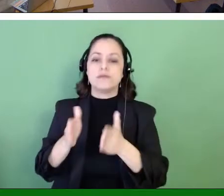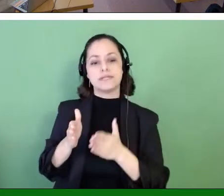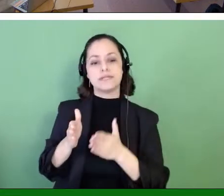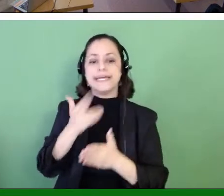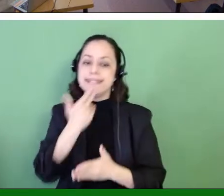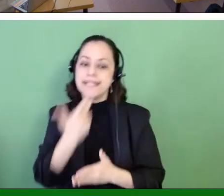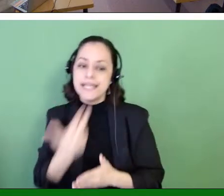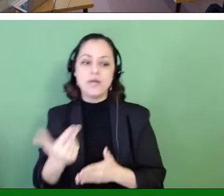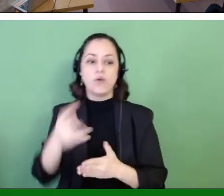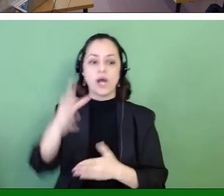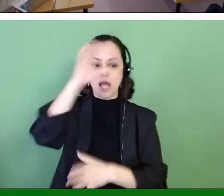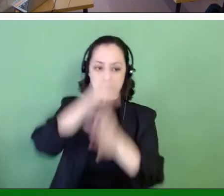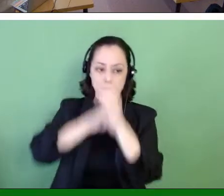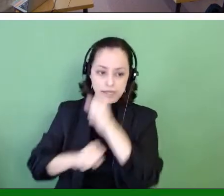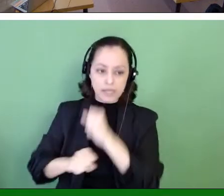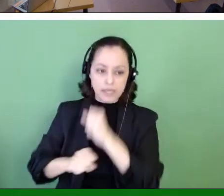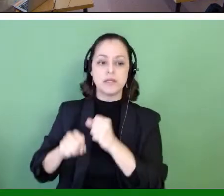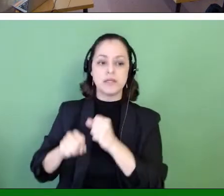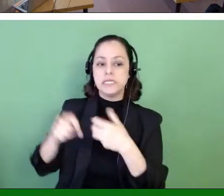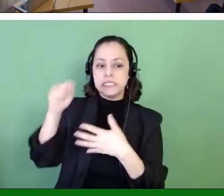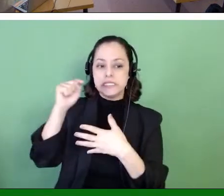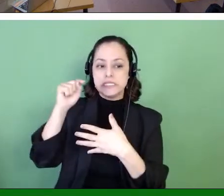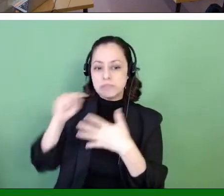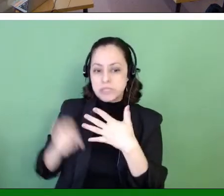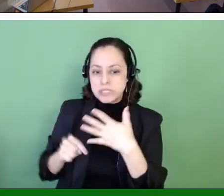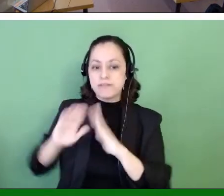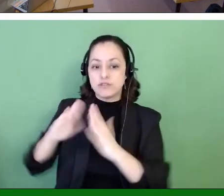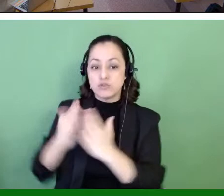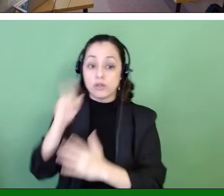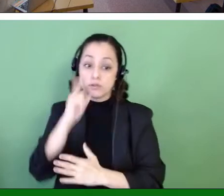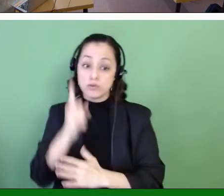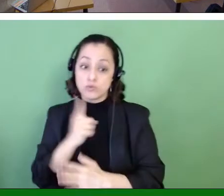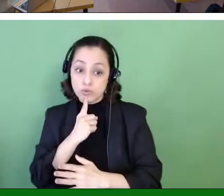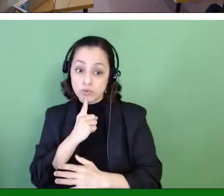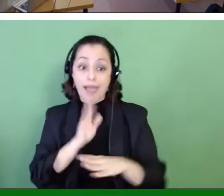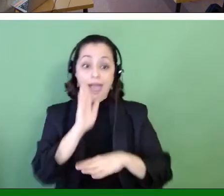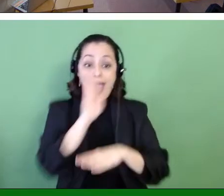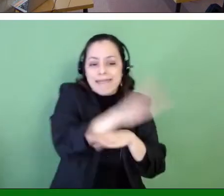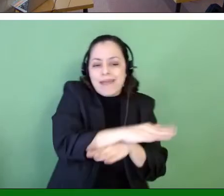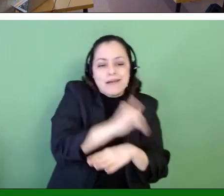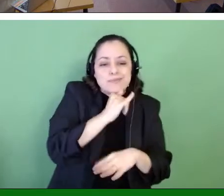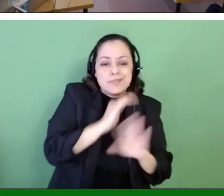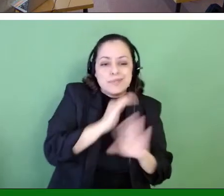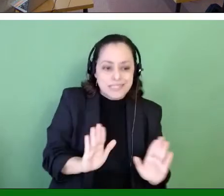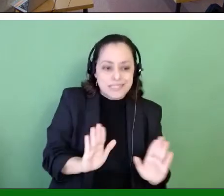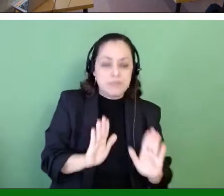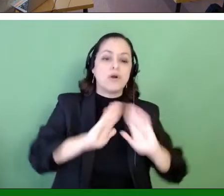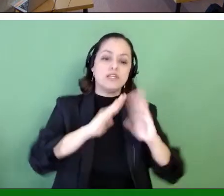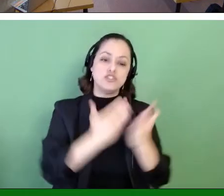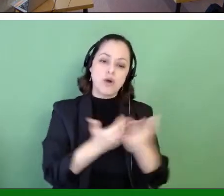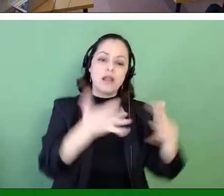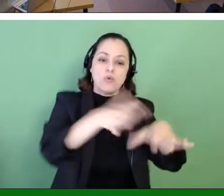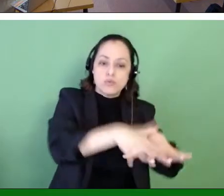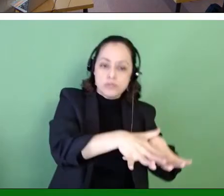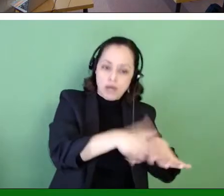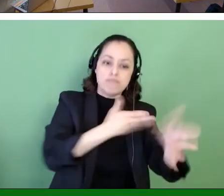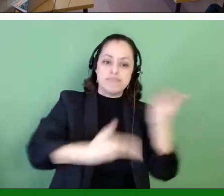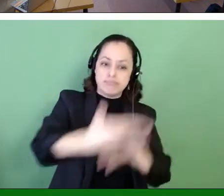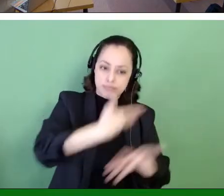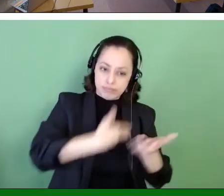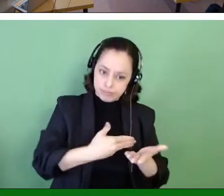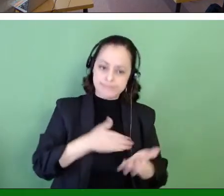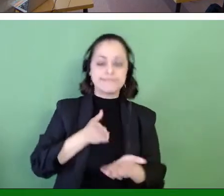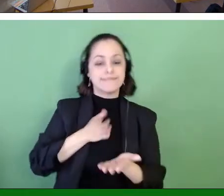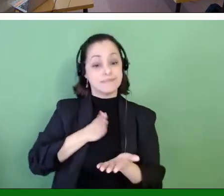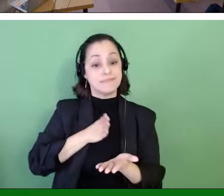dali para eles, e o outro turno na escola regular, então ali eles tinham, né, convivência com todo mundo, enfim, trabalhava de fato